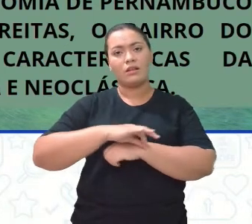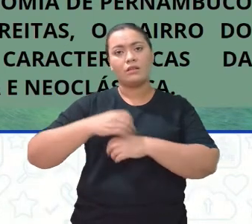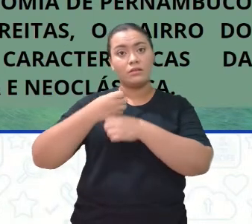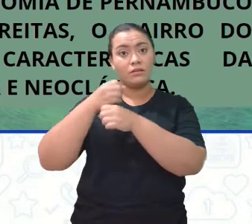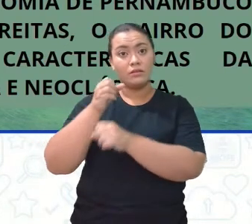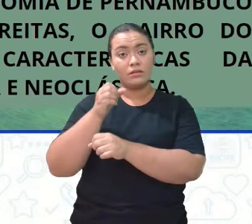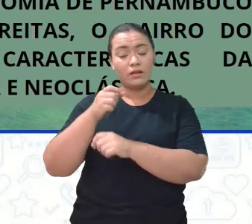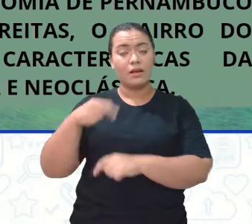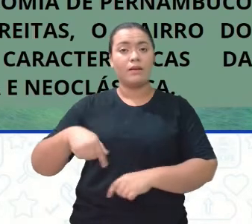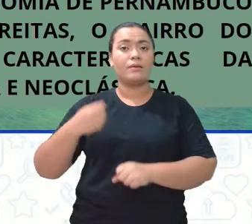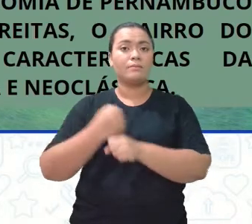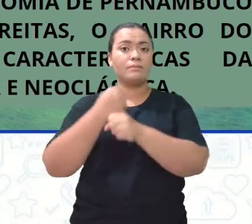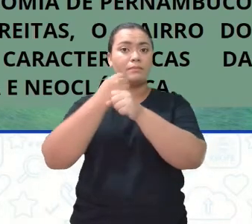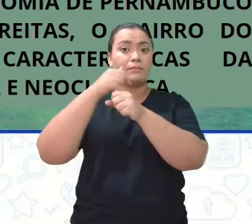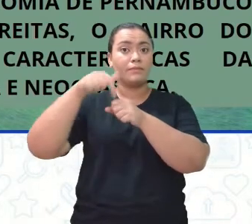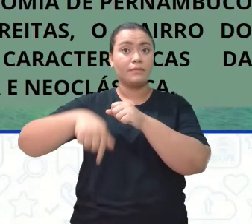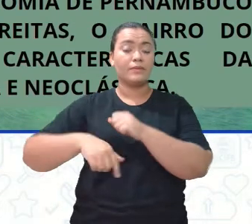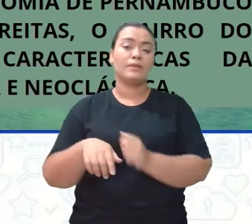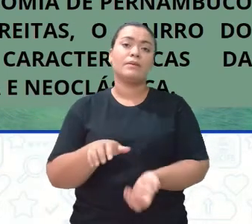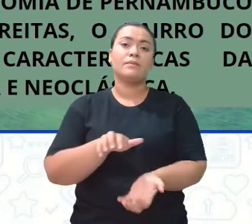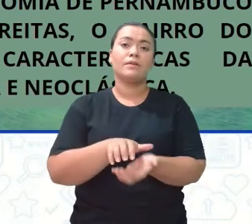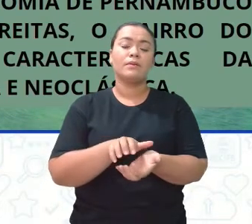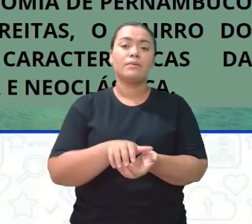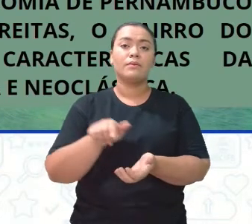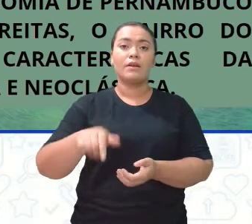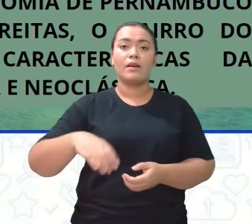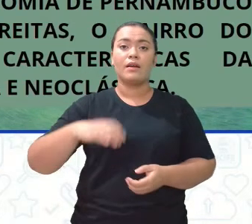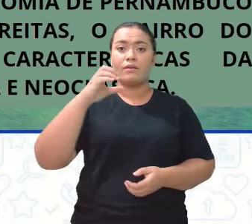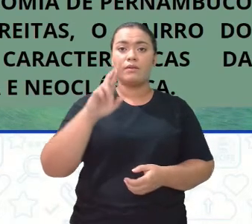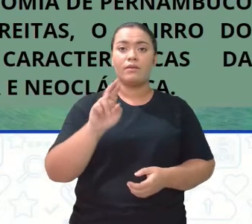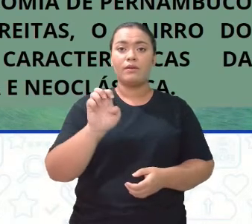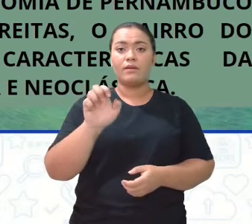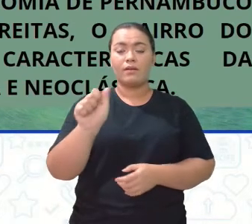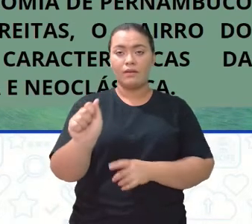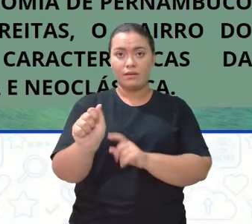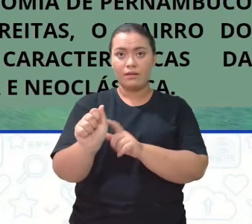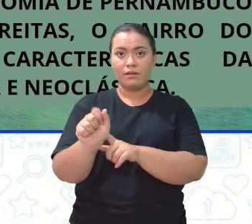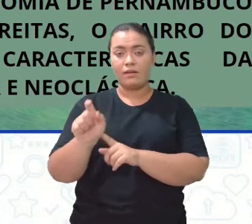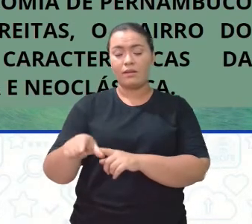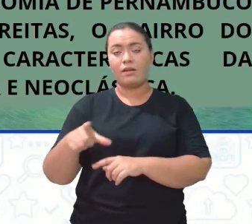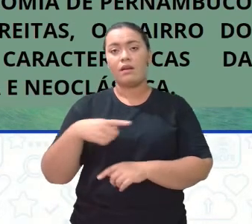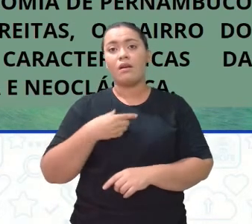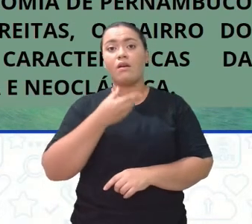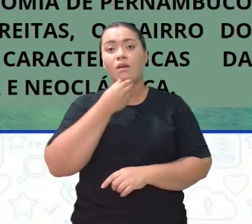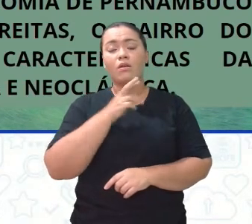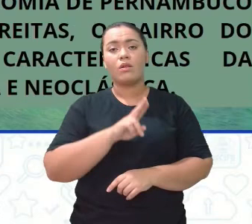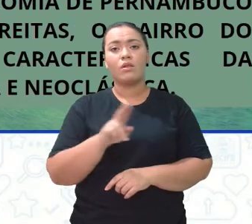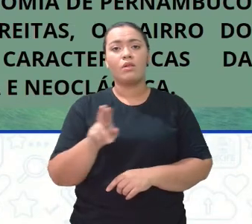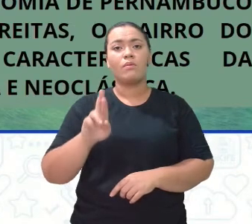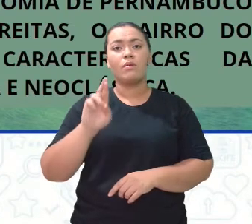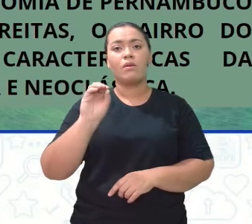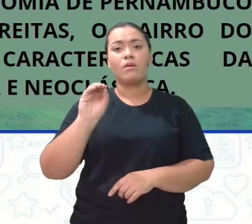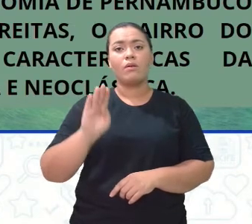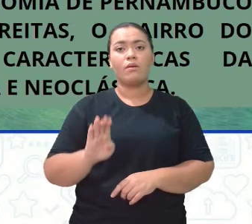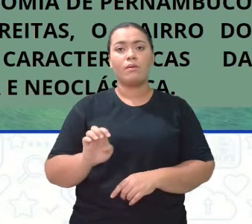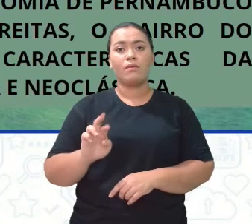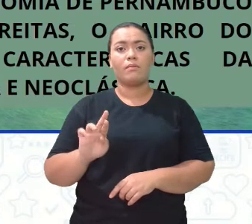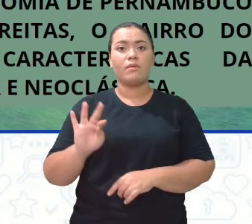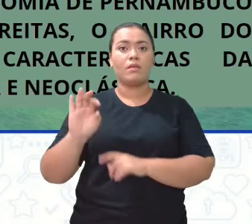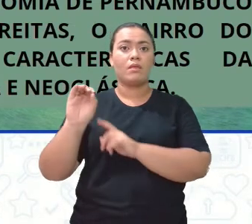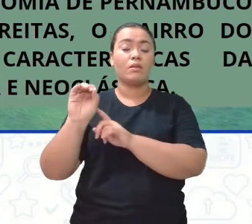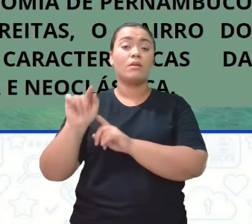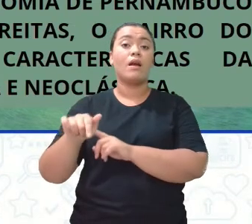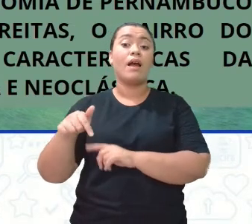Agronomia de Pernambuco, o CREA de Pernambuco, tá? Senhor Roberto Freitas, o bairro do Recife,